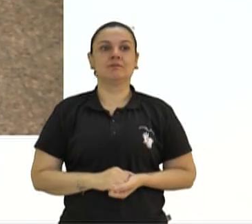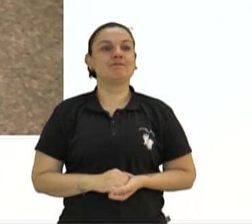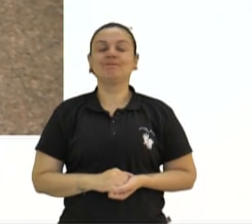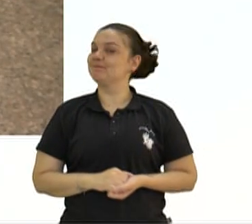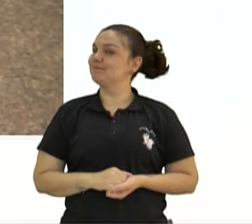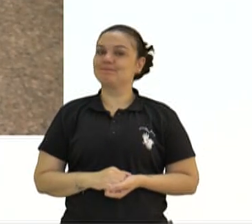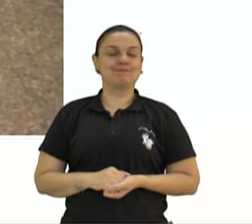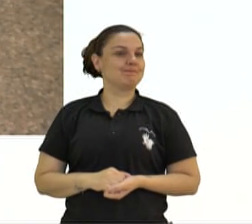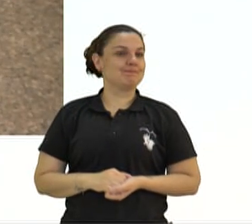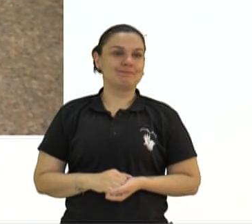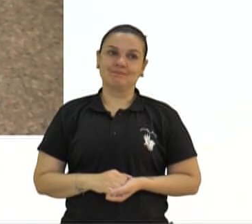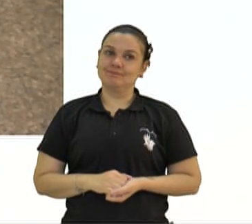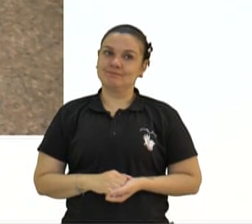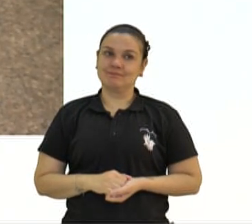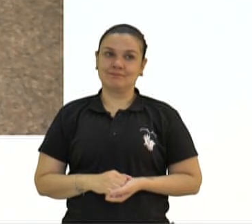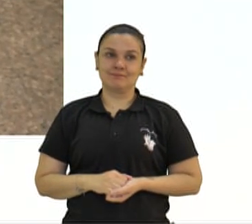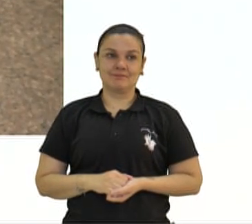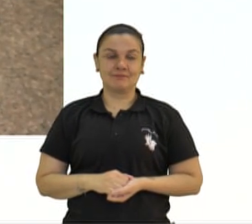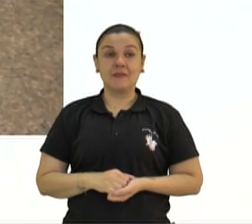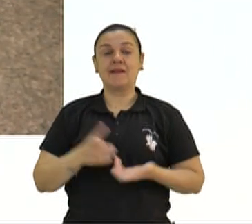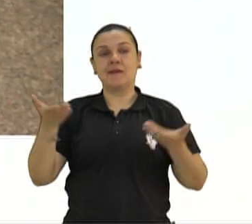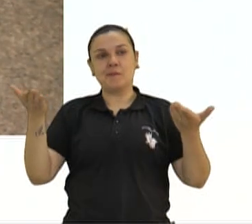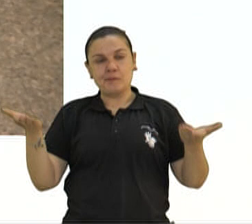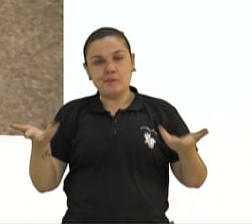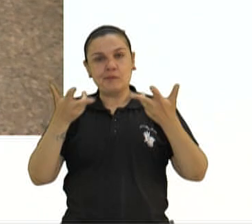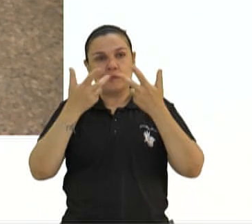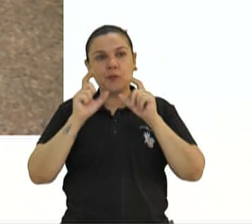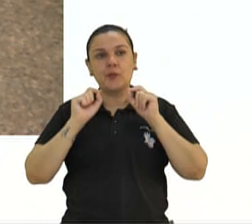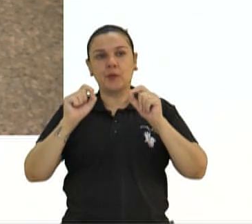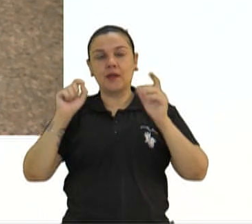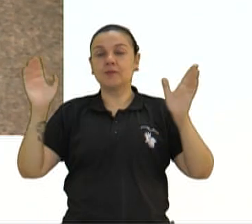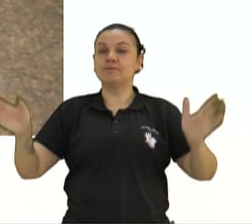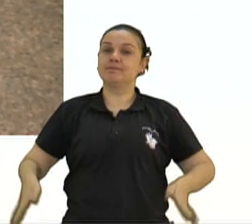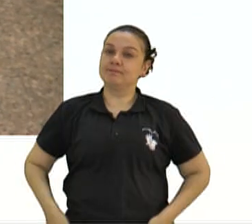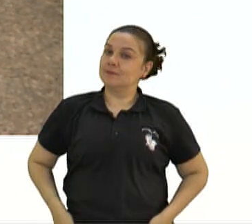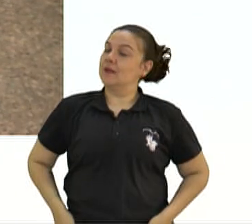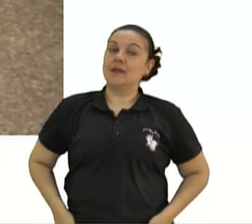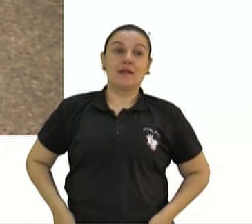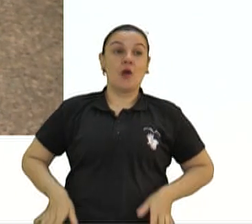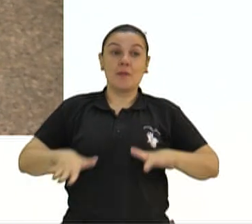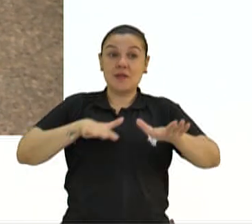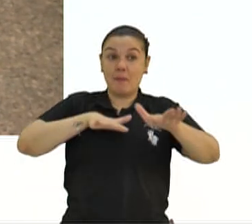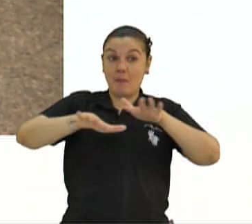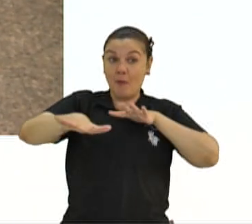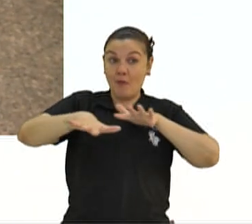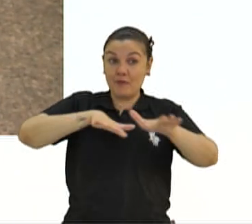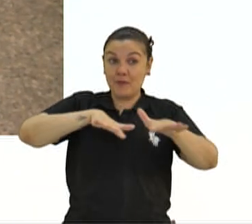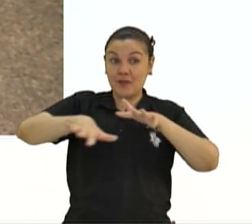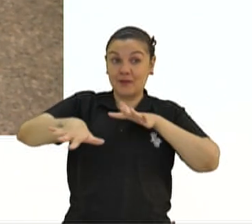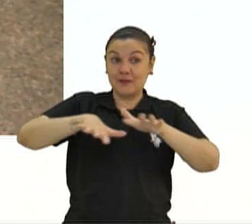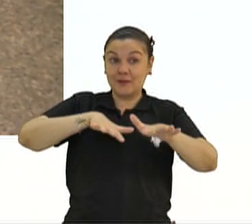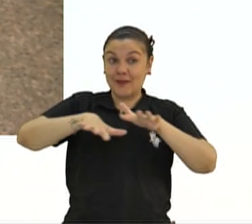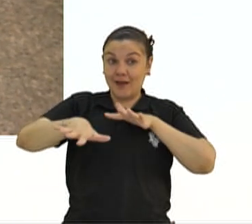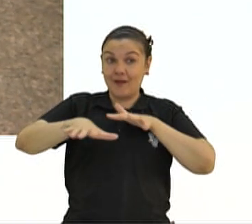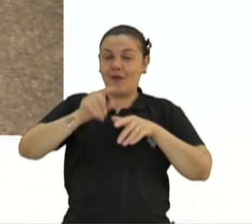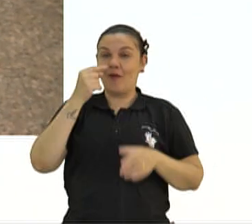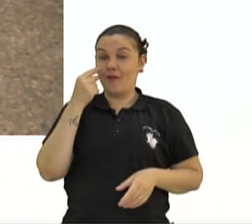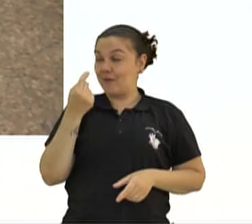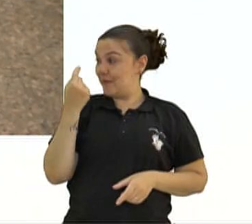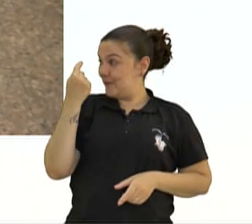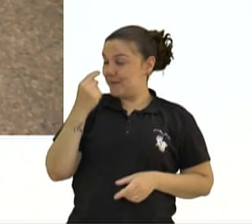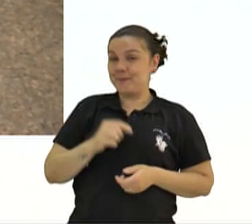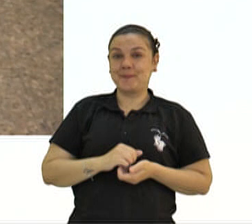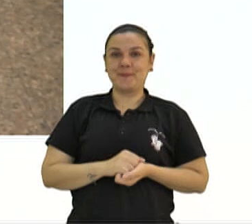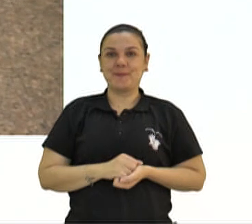Não acontece nada. Foi quando o Faraday percebeu que ele deveria movimentar o ímã. Veja a agulha.